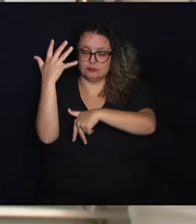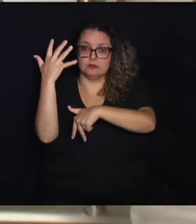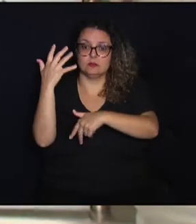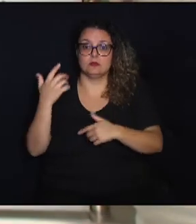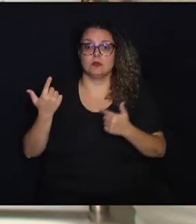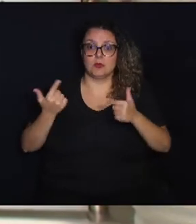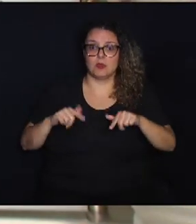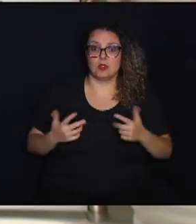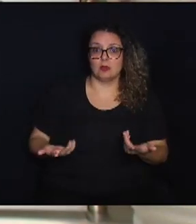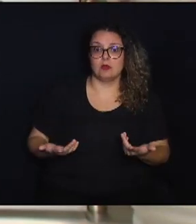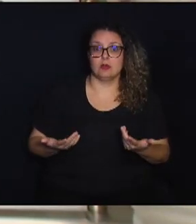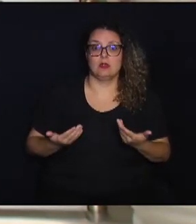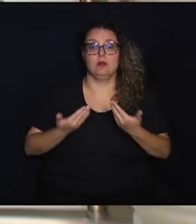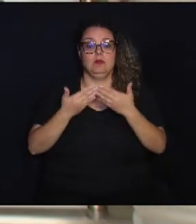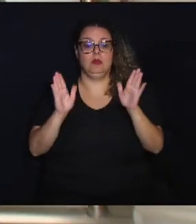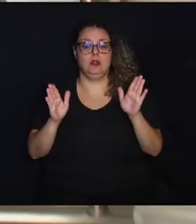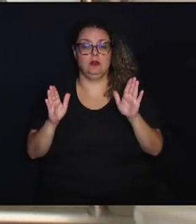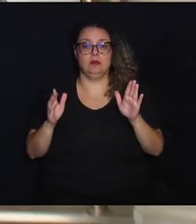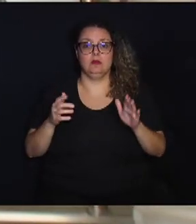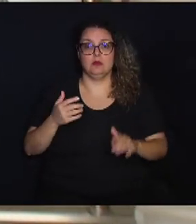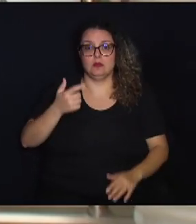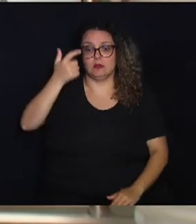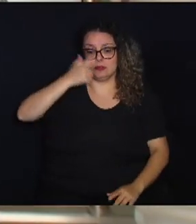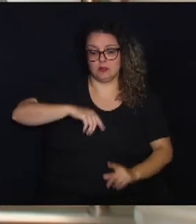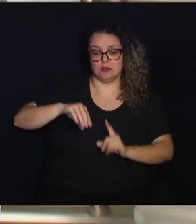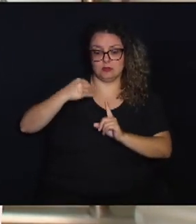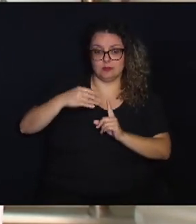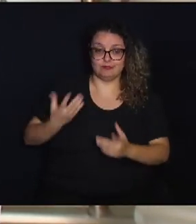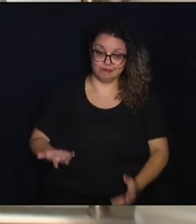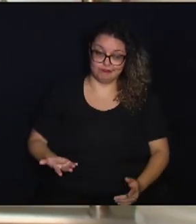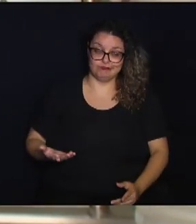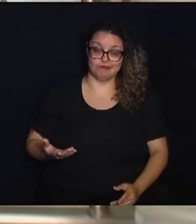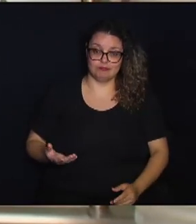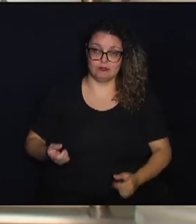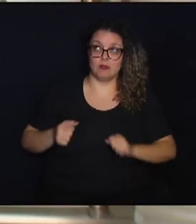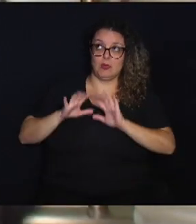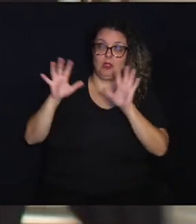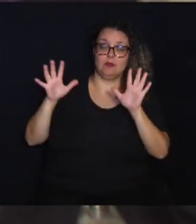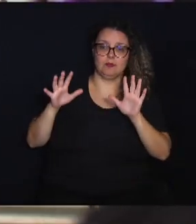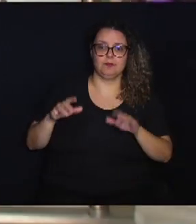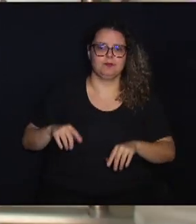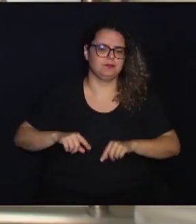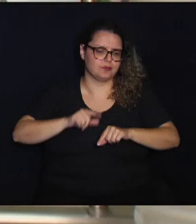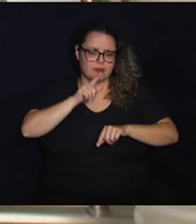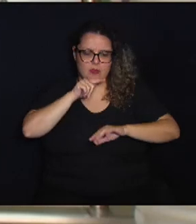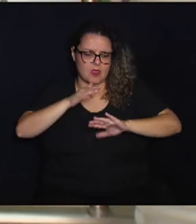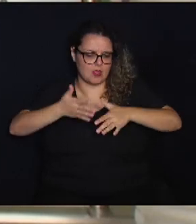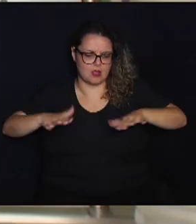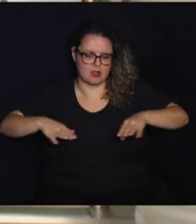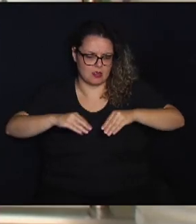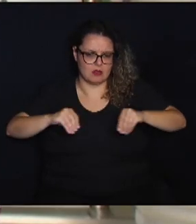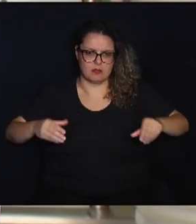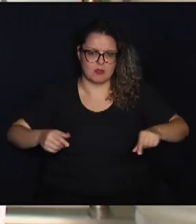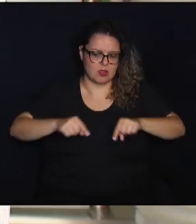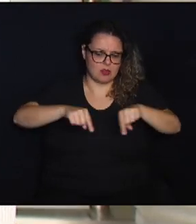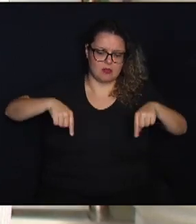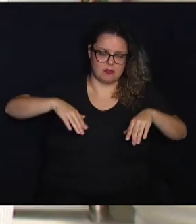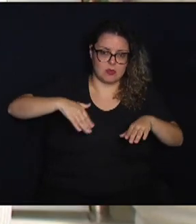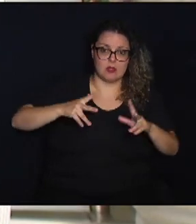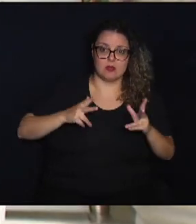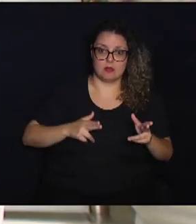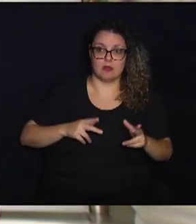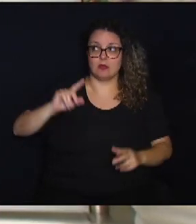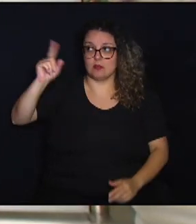descampado, você fica vulnerável, você passa a ficar exposto. Uma piscina é a mesma coisa, se você estiver na praia. Então a orientação é, raio,